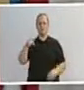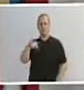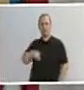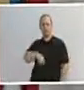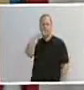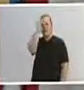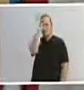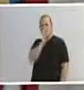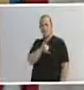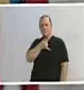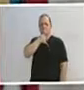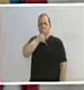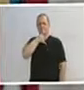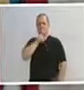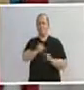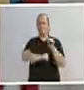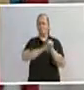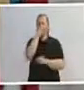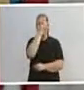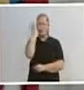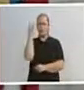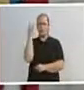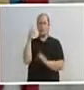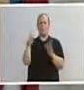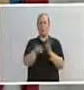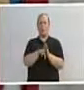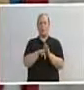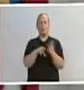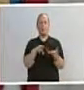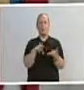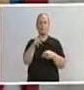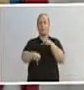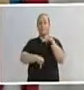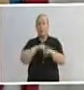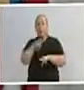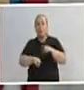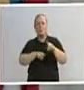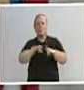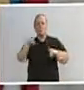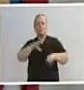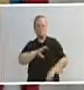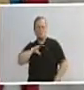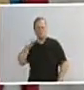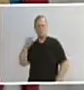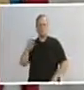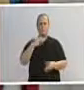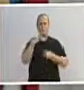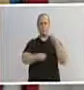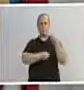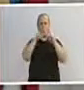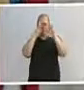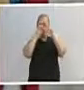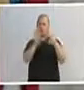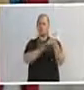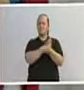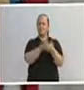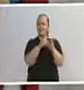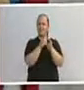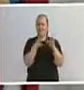infelizmente, há agentes públicos de todos os níveis que ousam desrespeitar o processo democrático no nosso